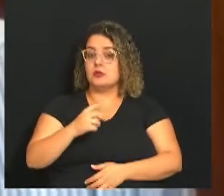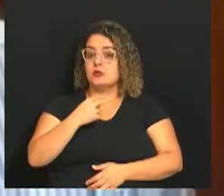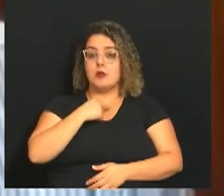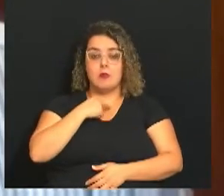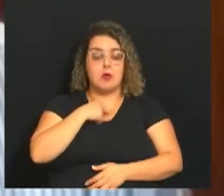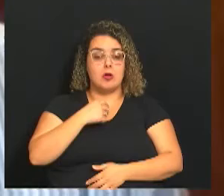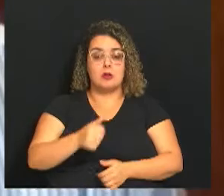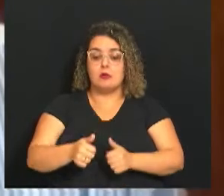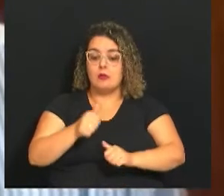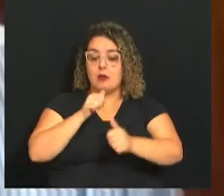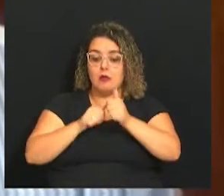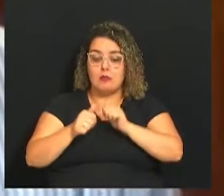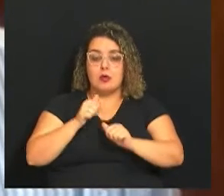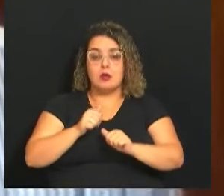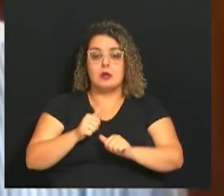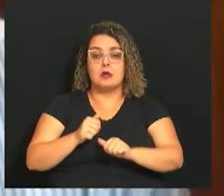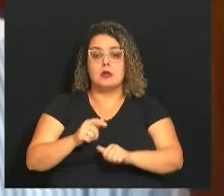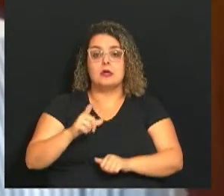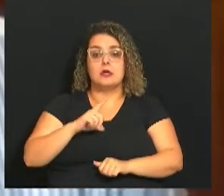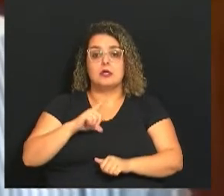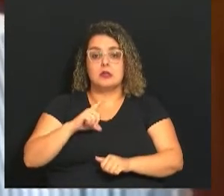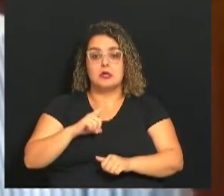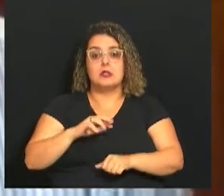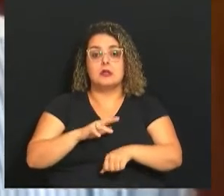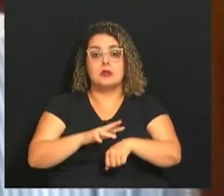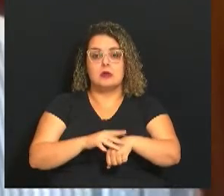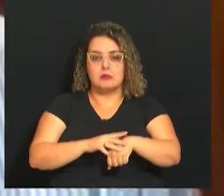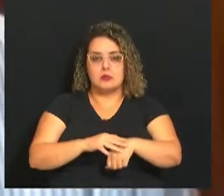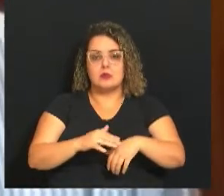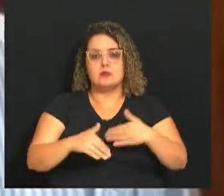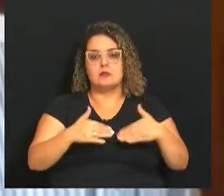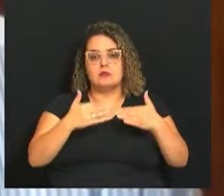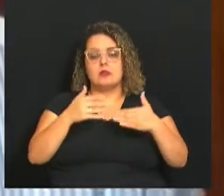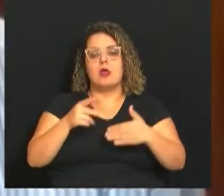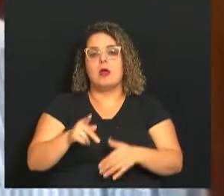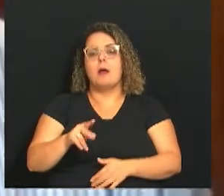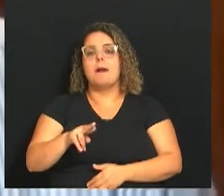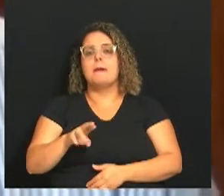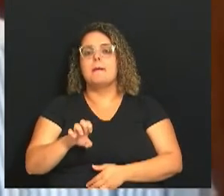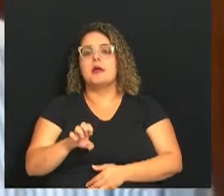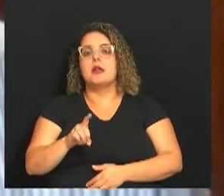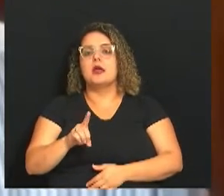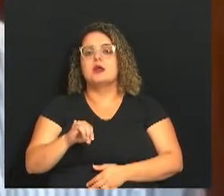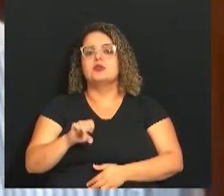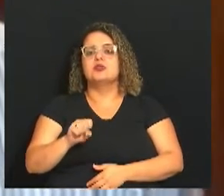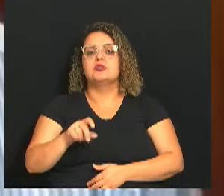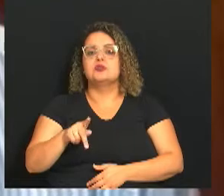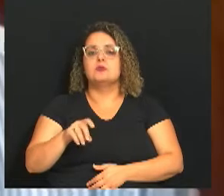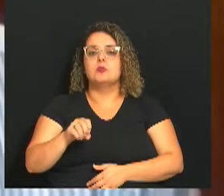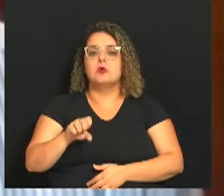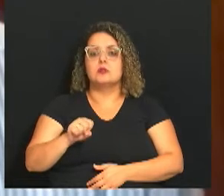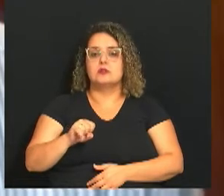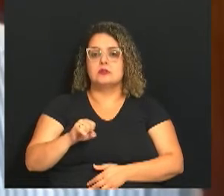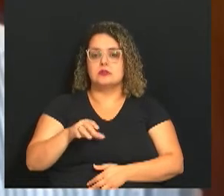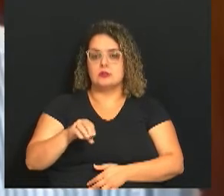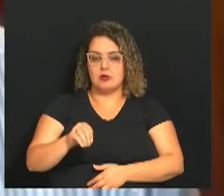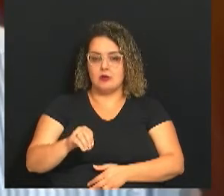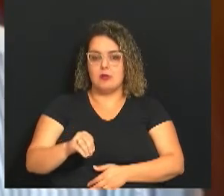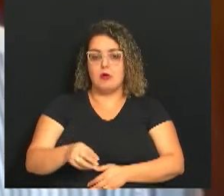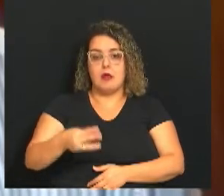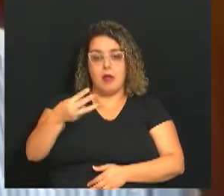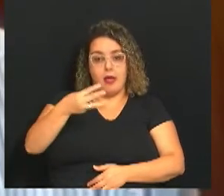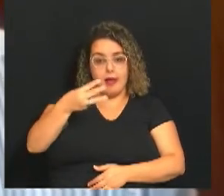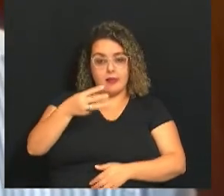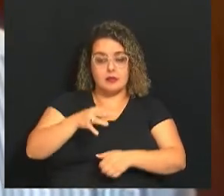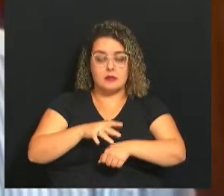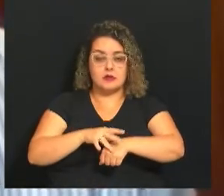e acabam desenvolvendo essa doença, que hoje, no mundo, é considerada a terceira doença que mais mata. Só perde para a